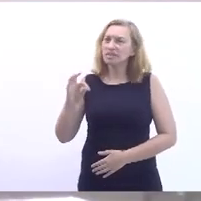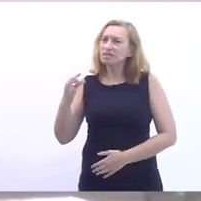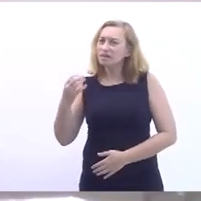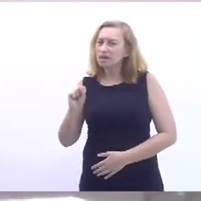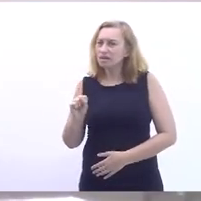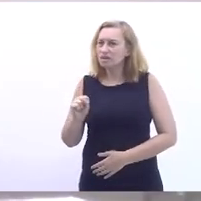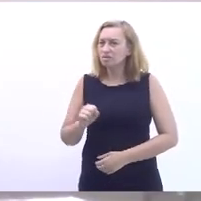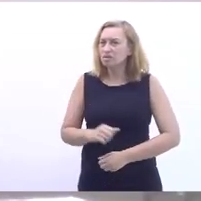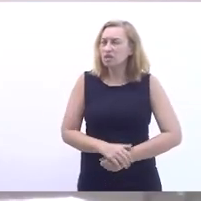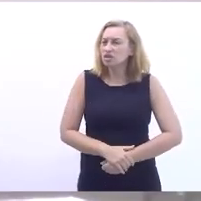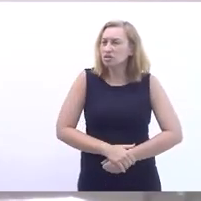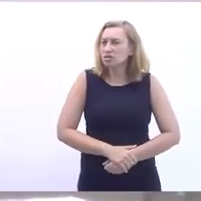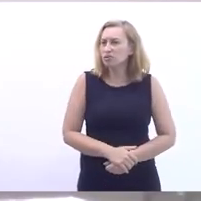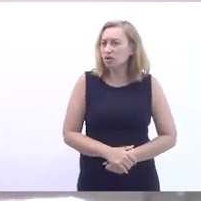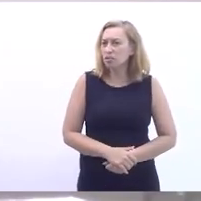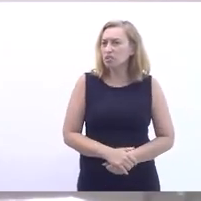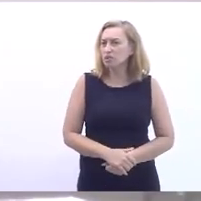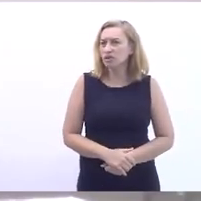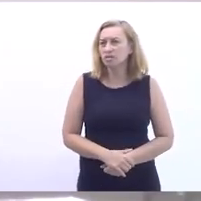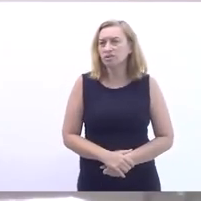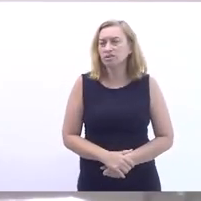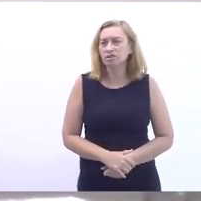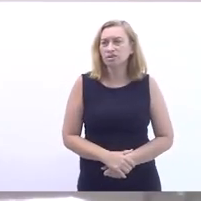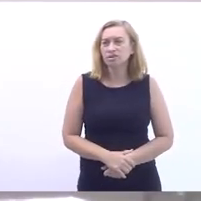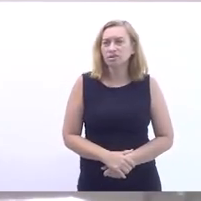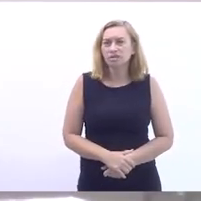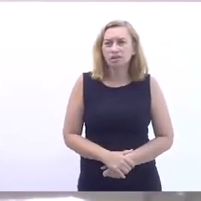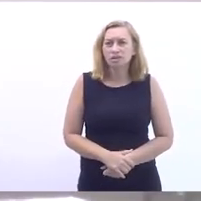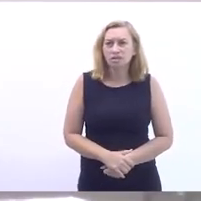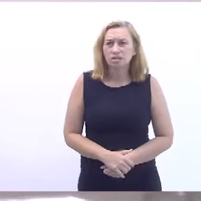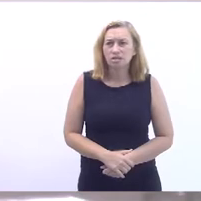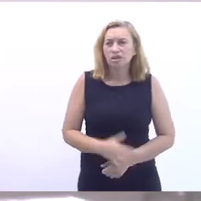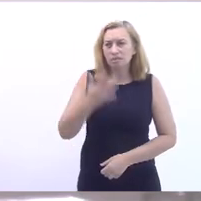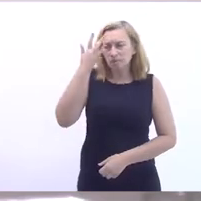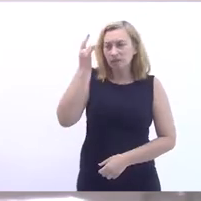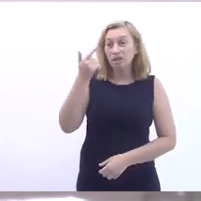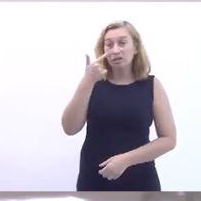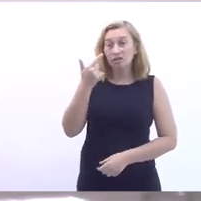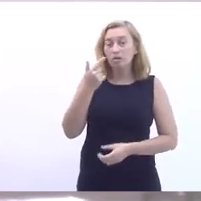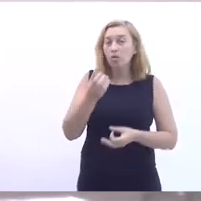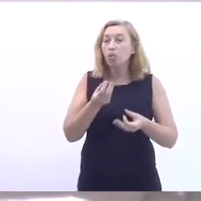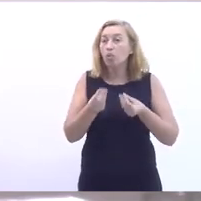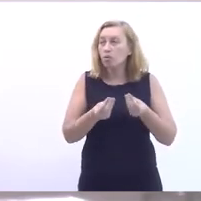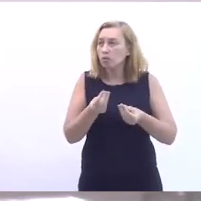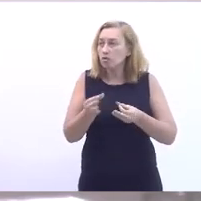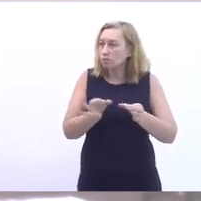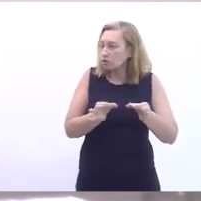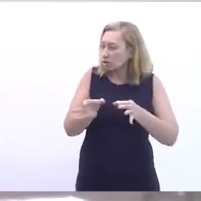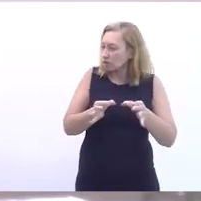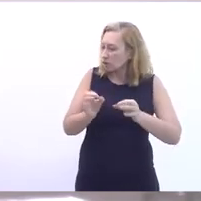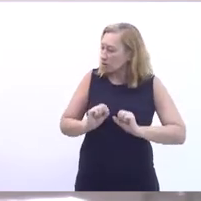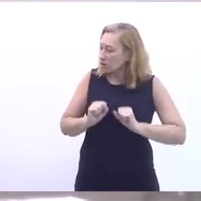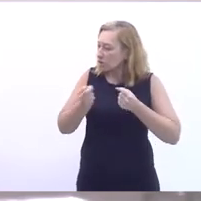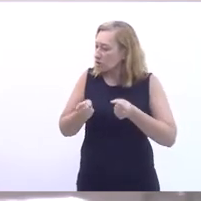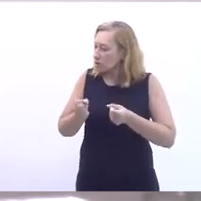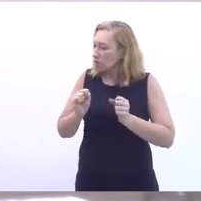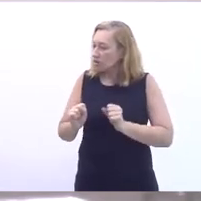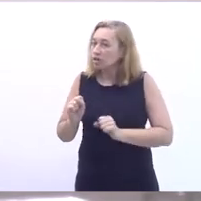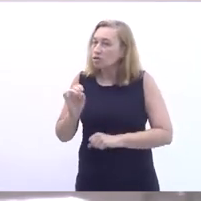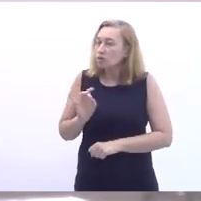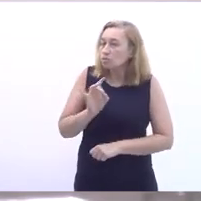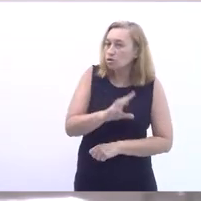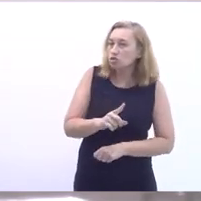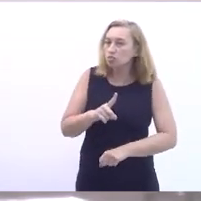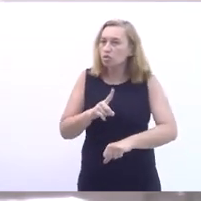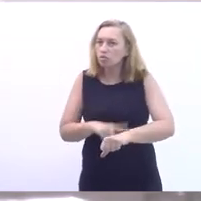dos organizadores da Marcha que amanhã a gente tem que saber como é que tá essa organização esforço a gente pode fazer na última